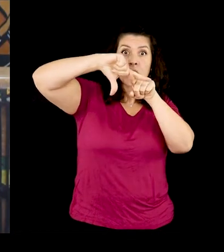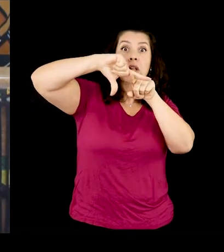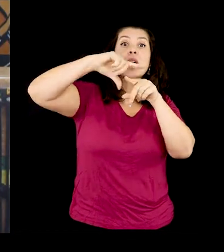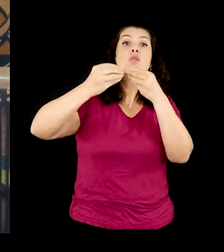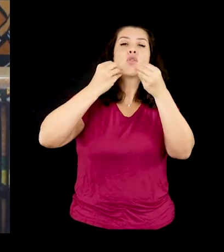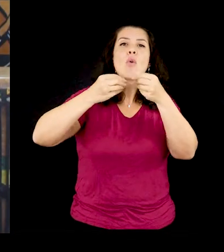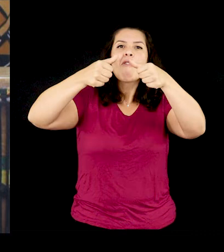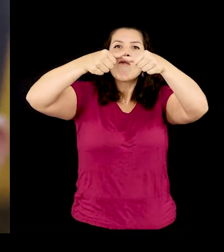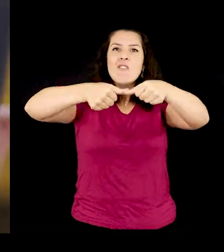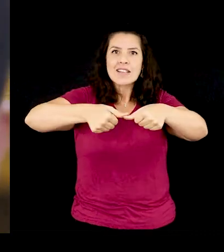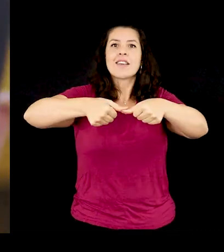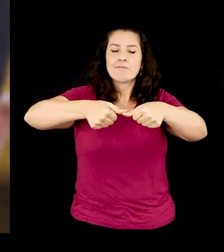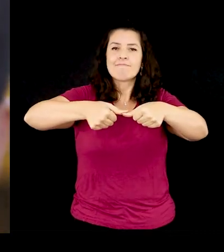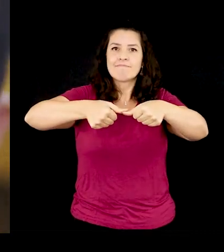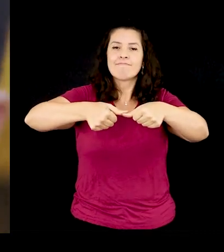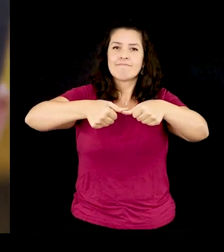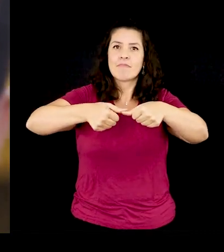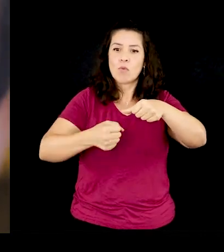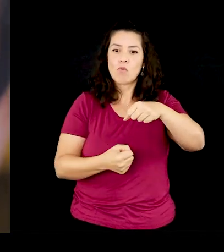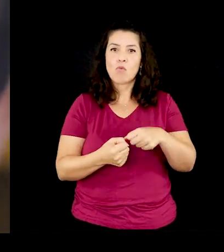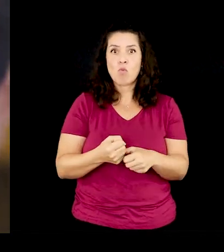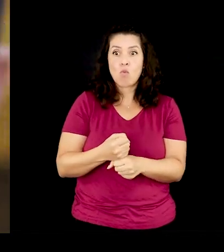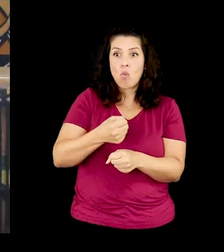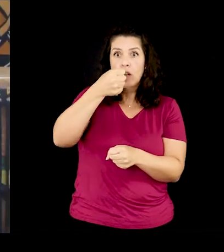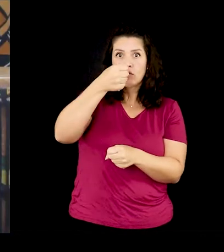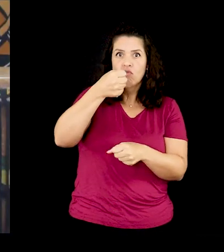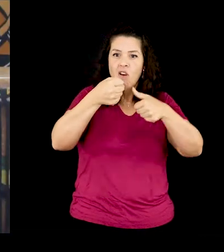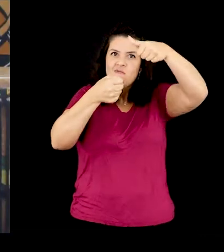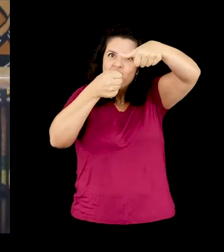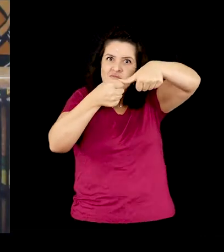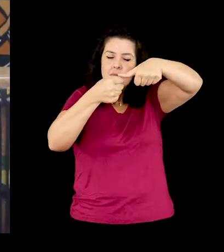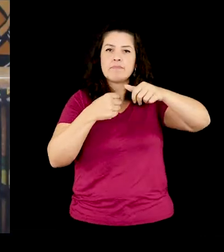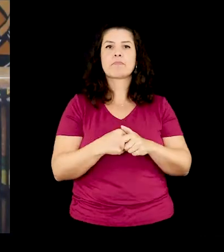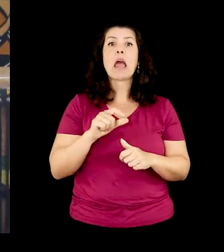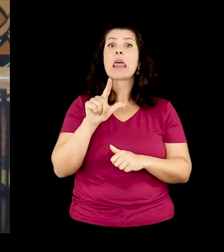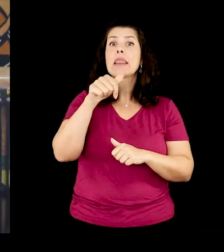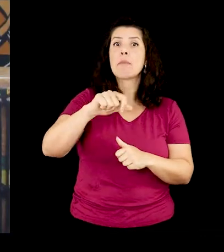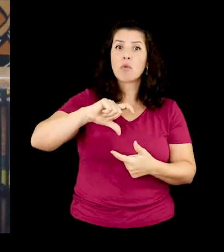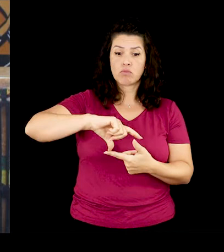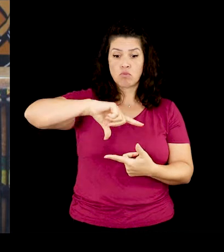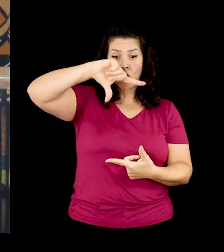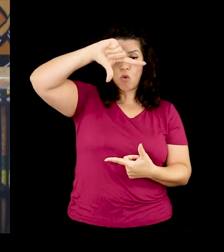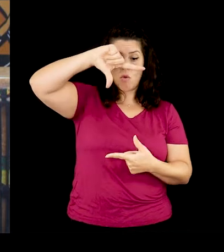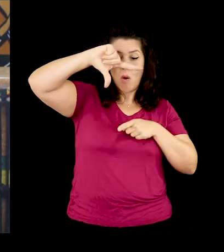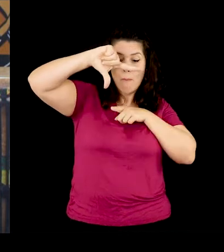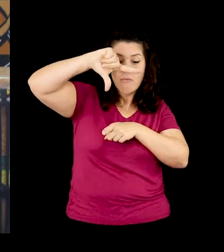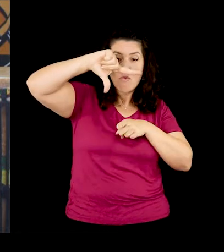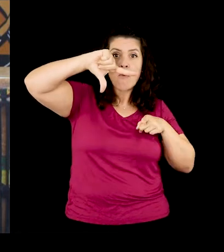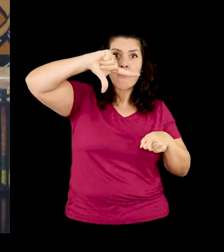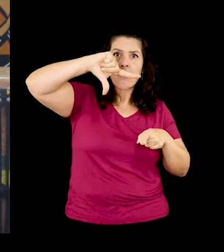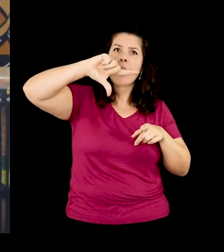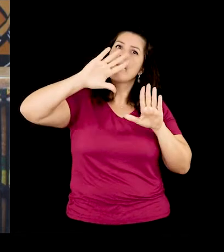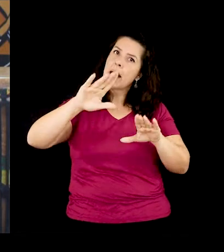na parte de cima, que é onde eu vou fixar o meu guarda-chuva, o topo do guarda-chuva. Depois eu vou fazer dois